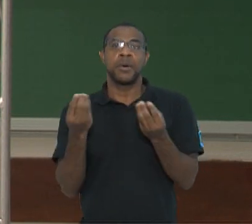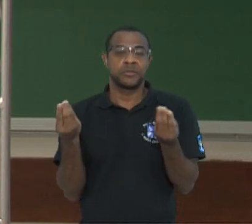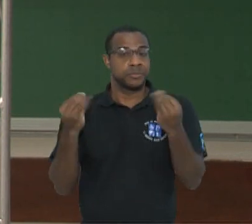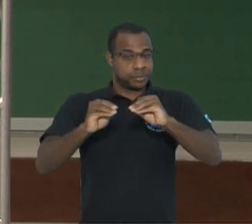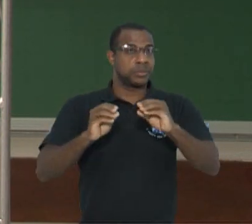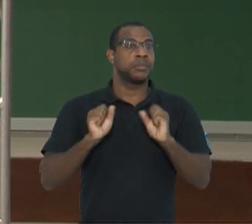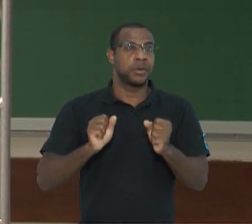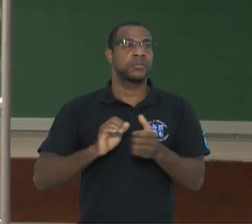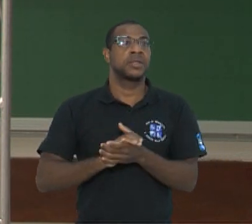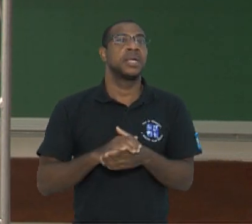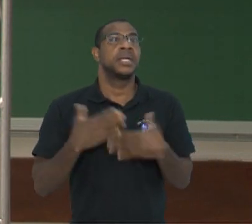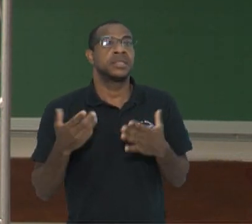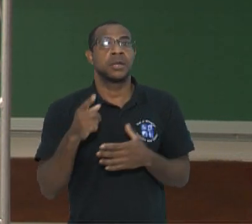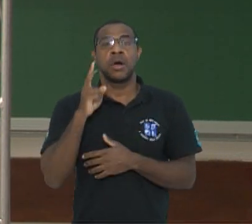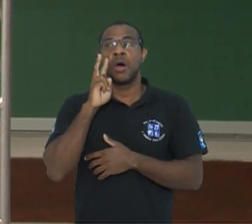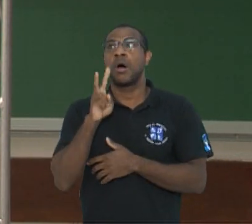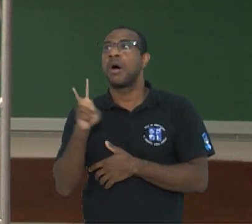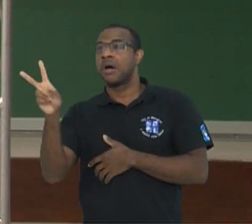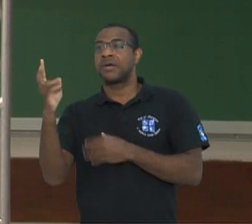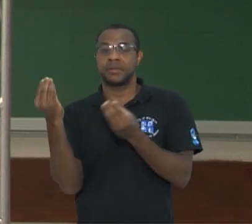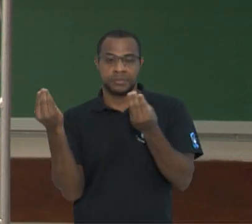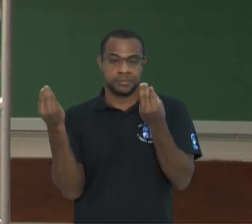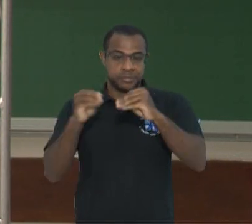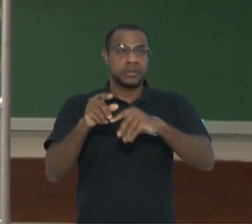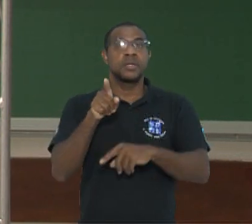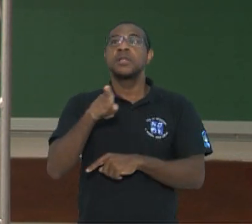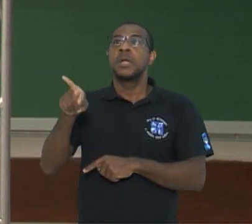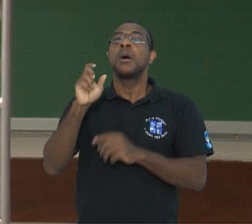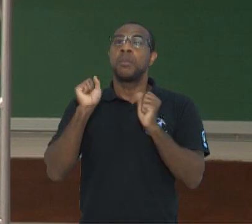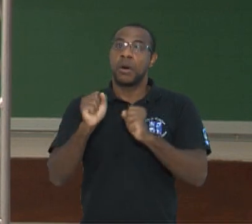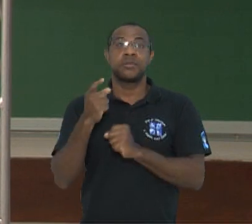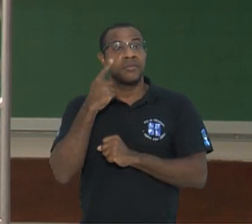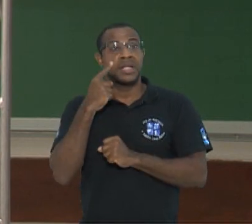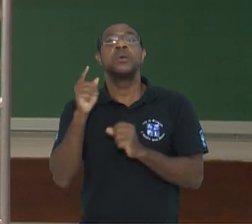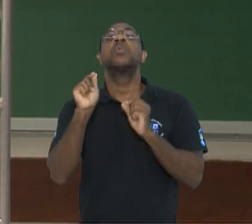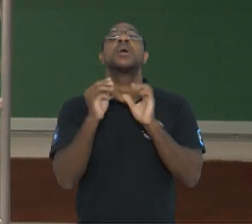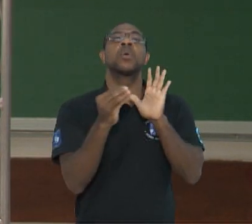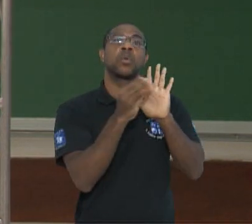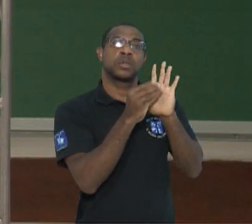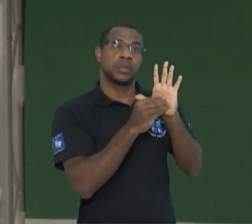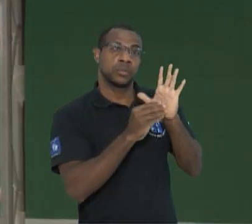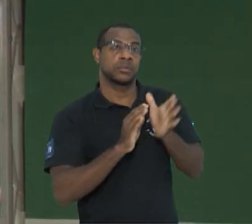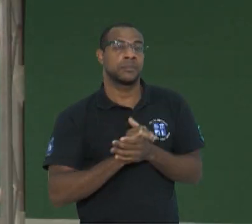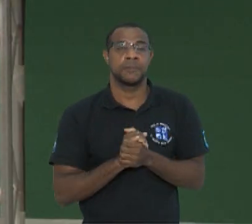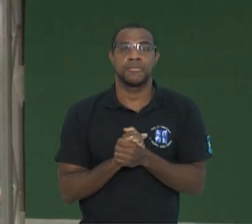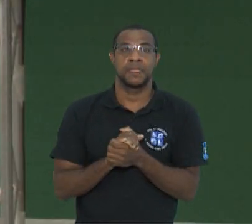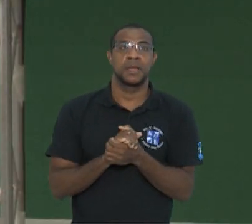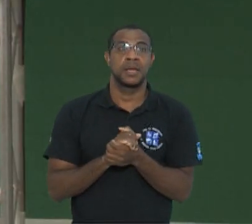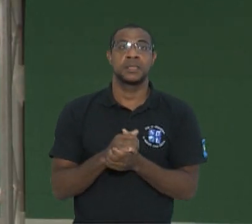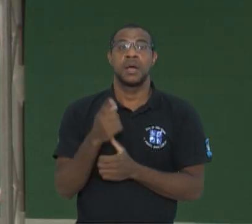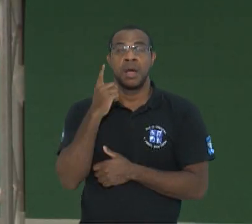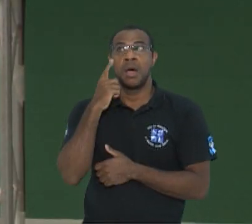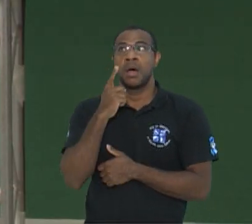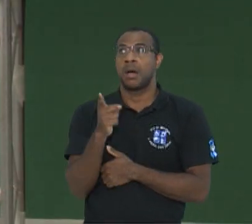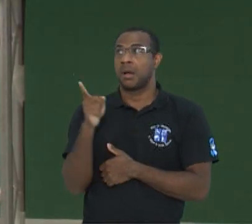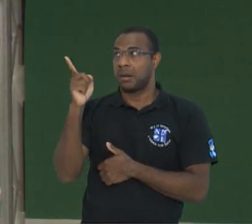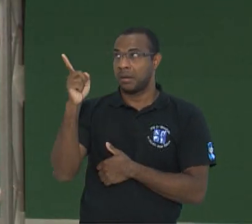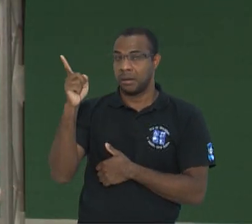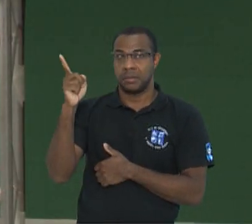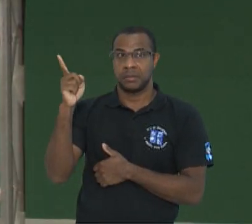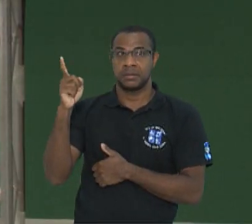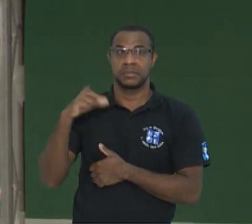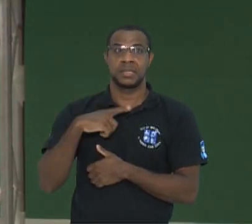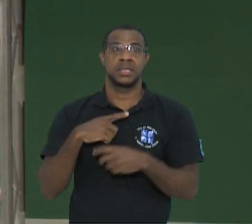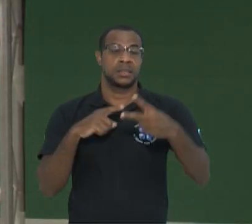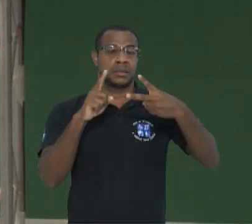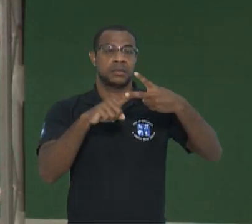para vocês, já fica também registrado para que vocês possam rever esse conteúdo. Então, aqui eu propus duas